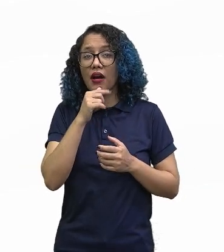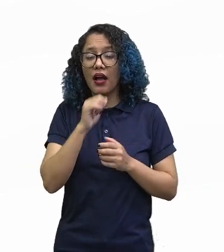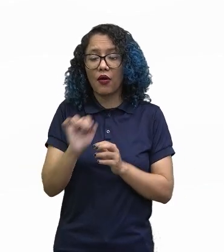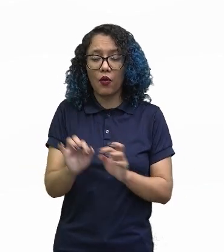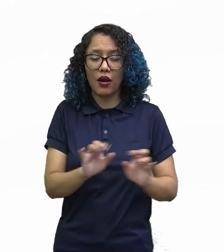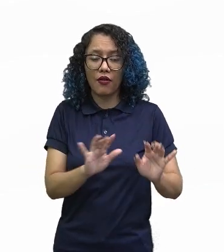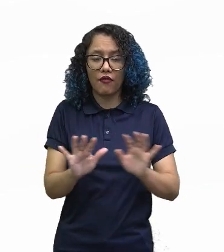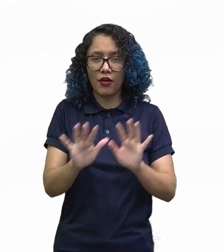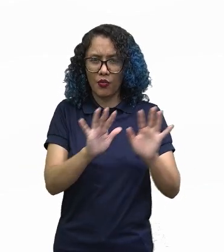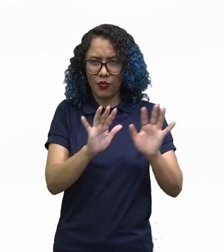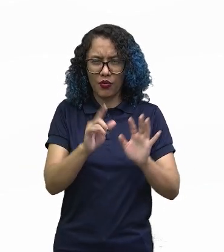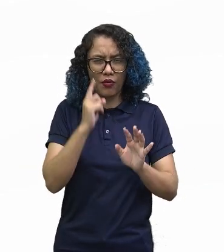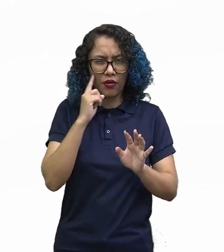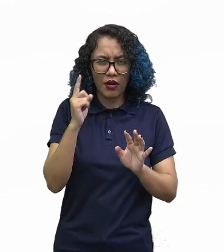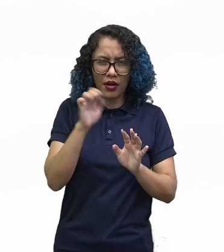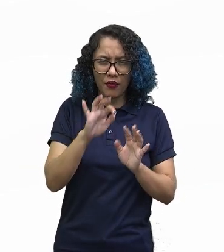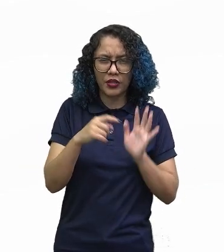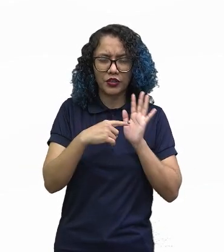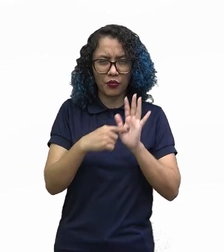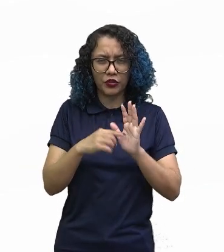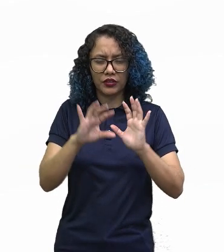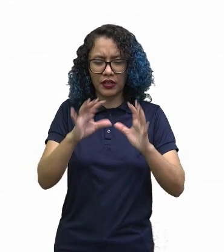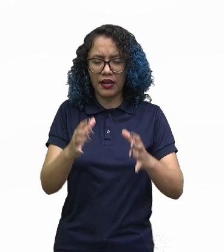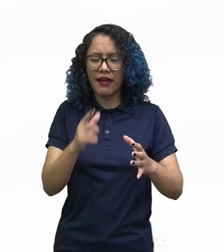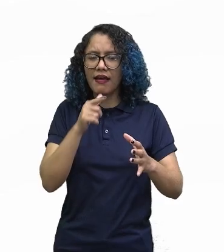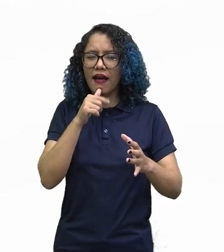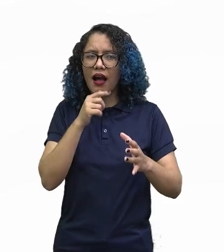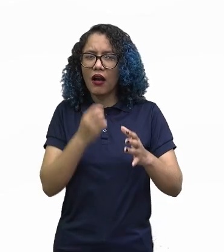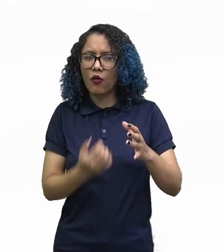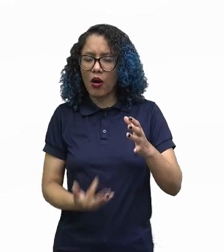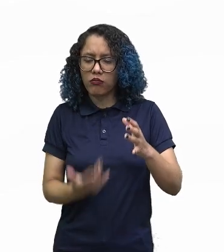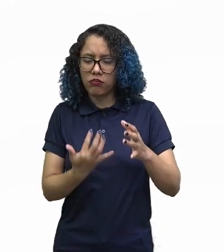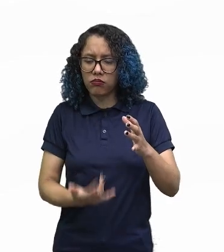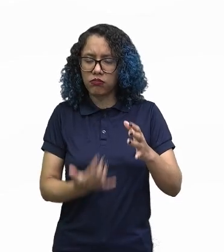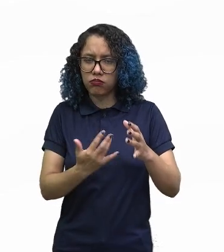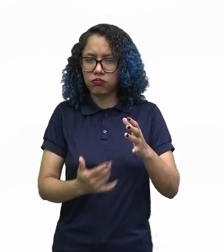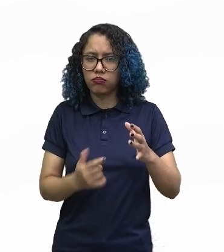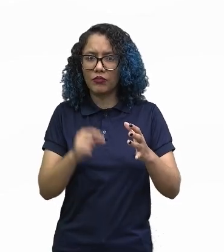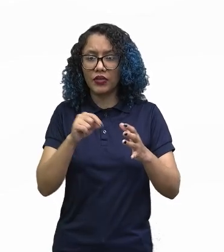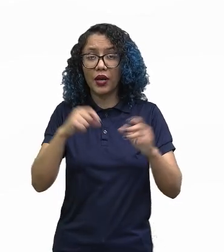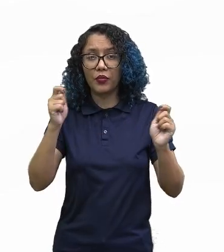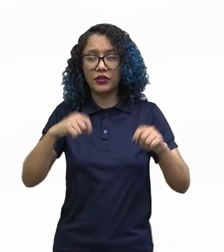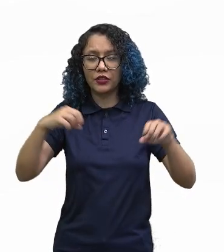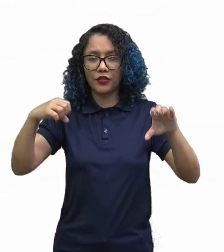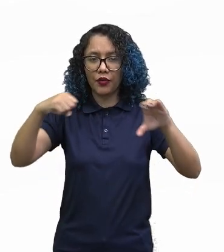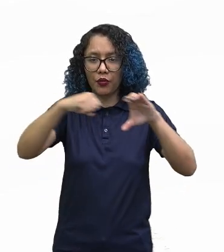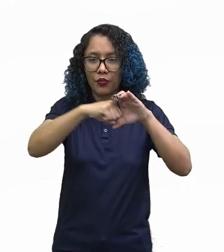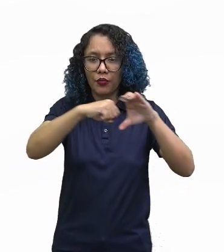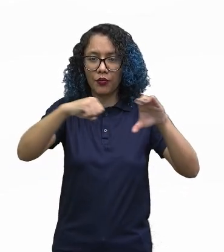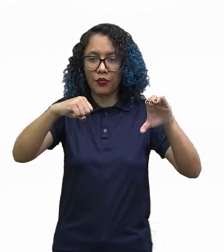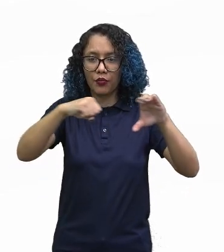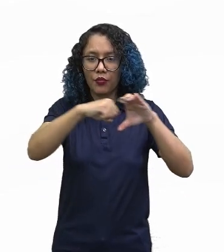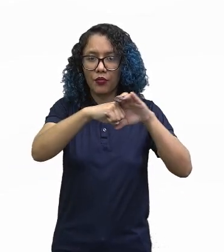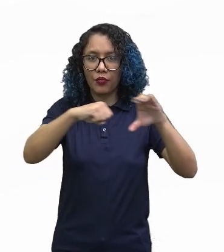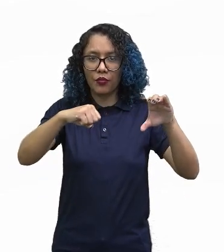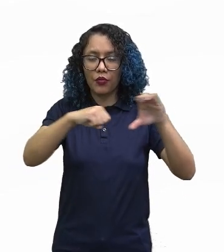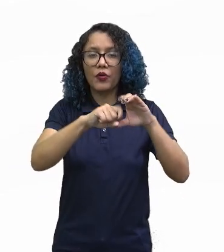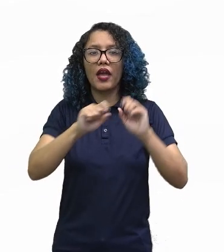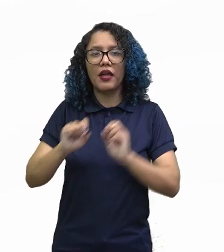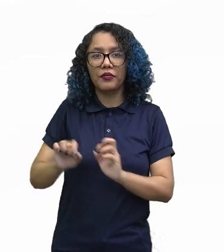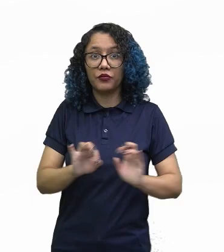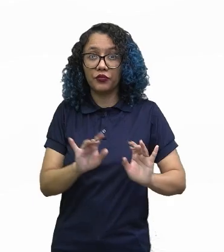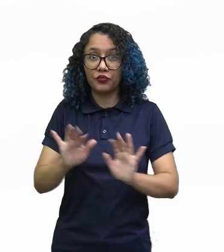que eu mostrei lá, onde a caldeira aquece a água, o que faz o êmbolo se movimentar, o pistão, é o vapor de água sob